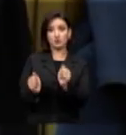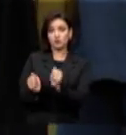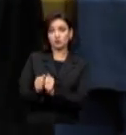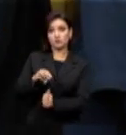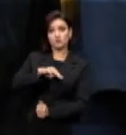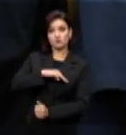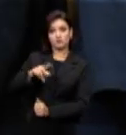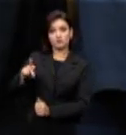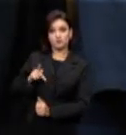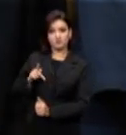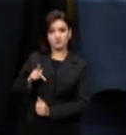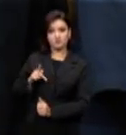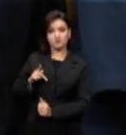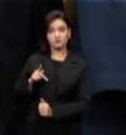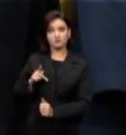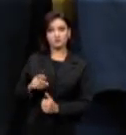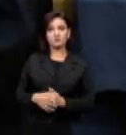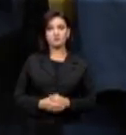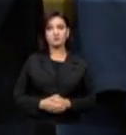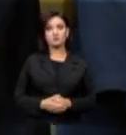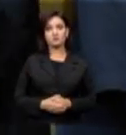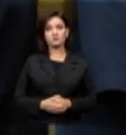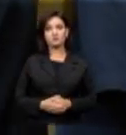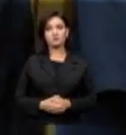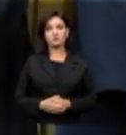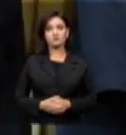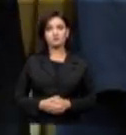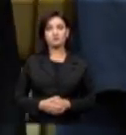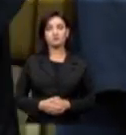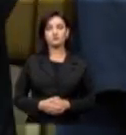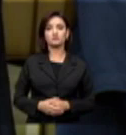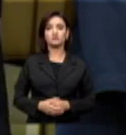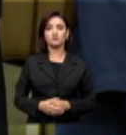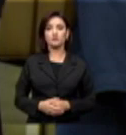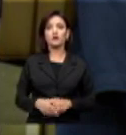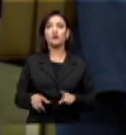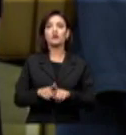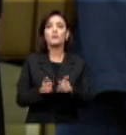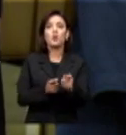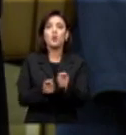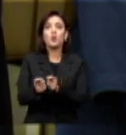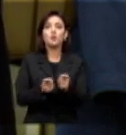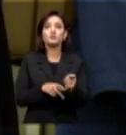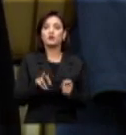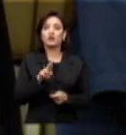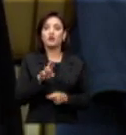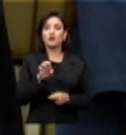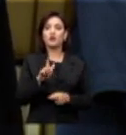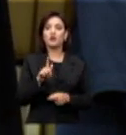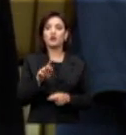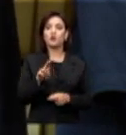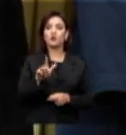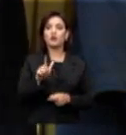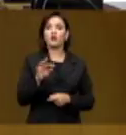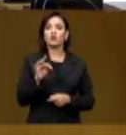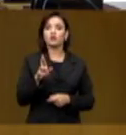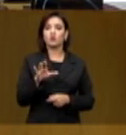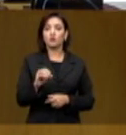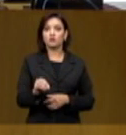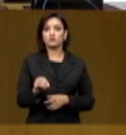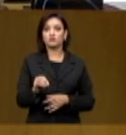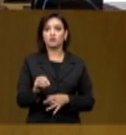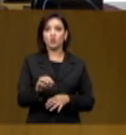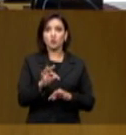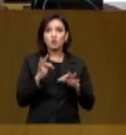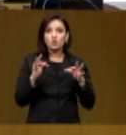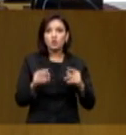Público. Mais do que o controle prévio de legalidade, controle regulatório. As agências